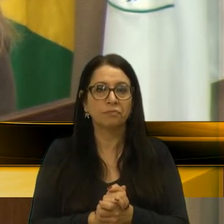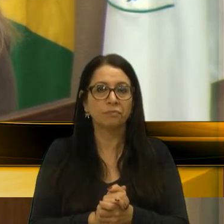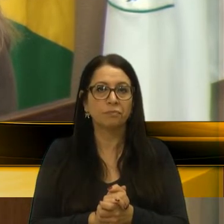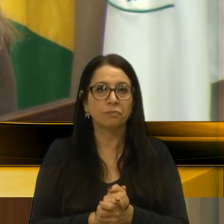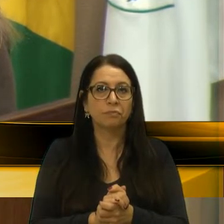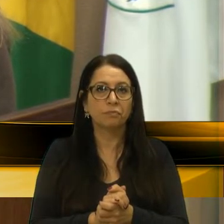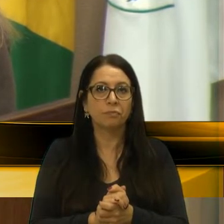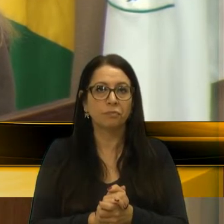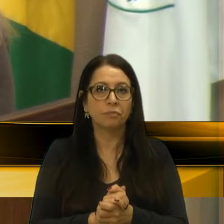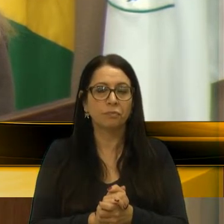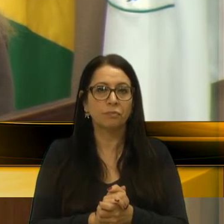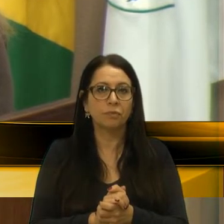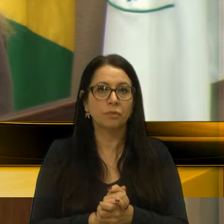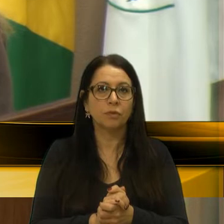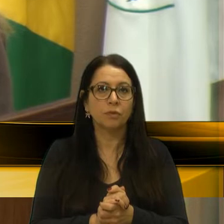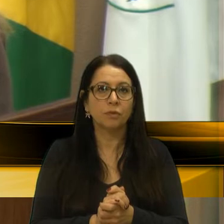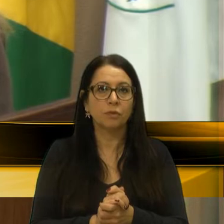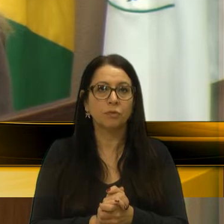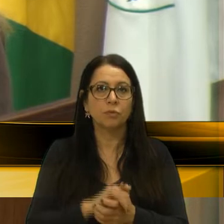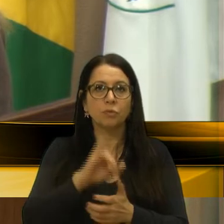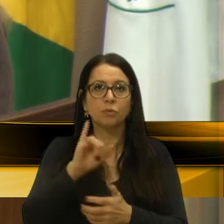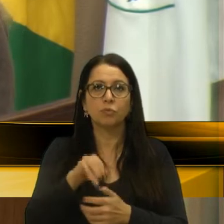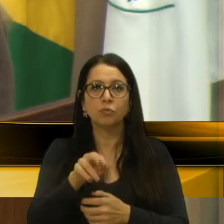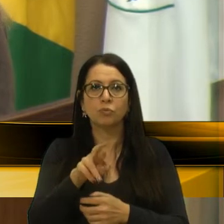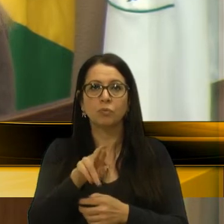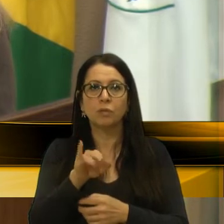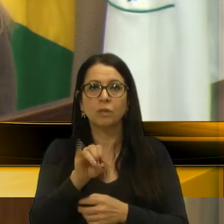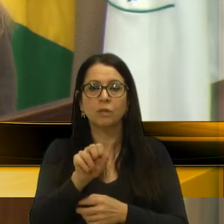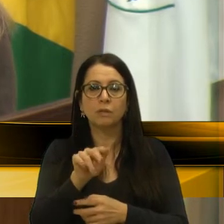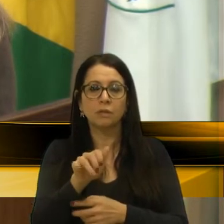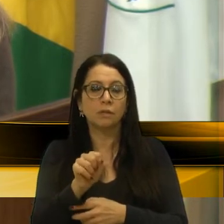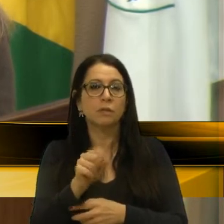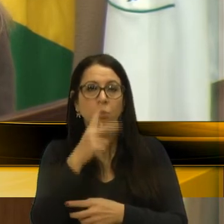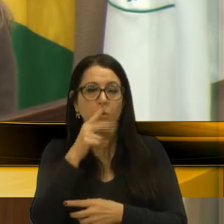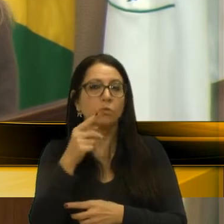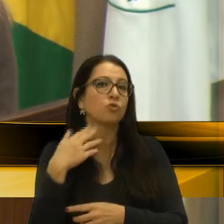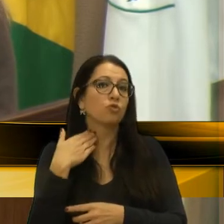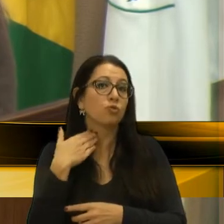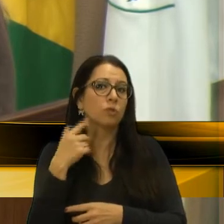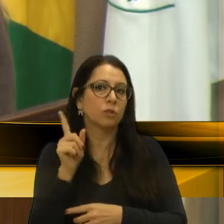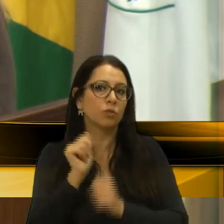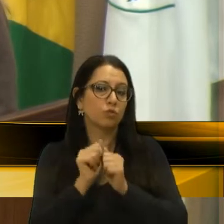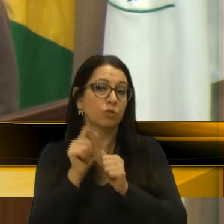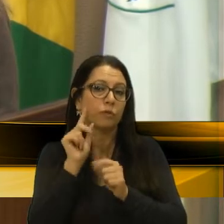Os juristas que lá estavam, ligados ao crime,